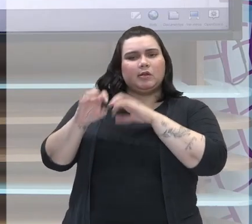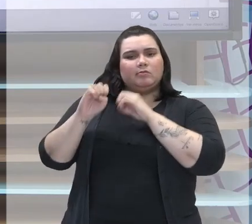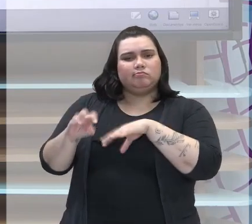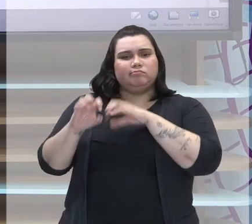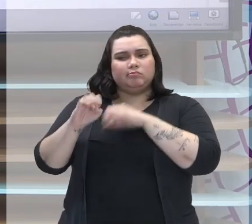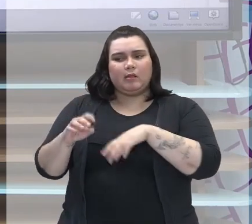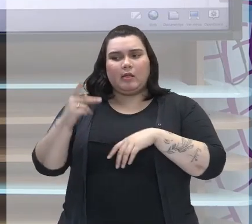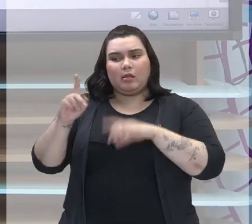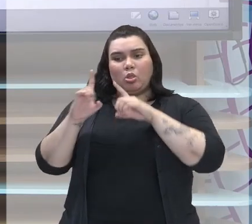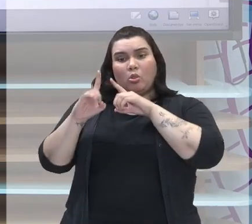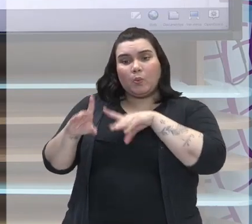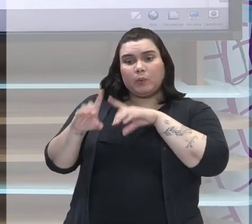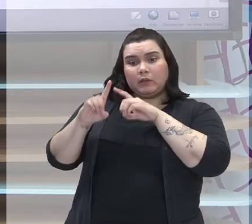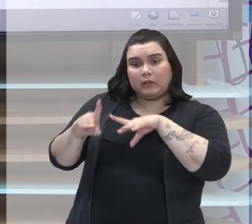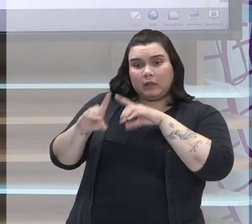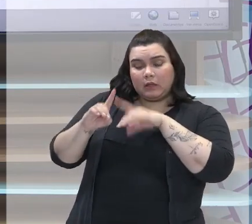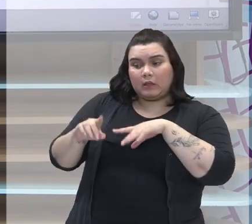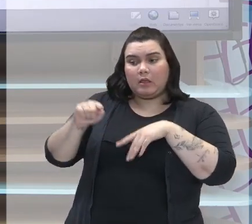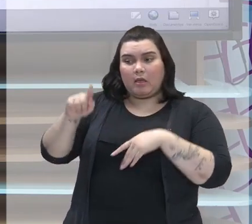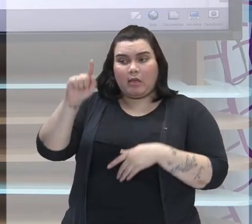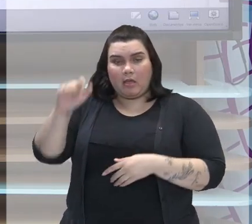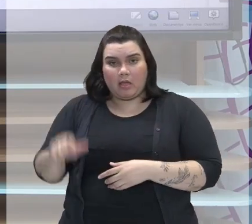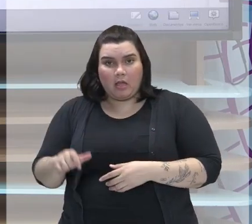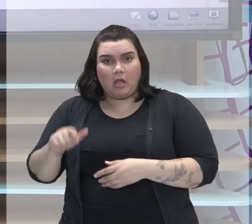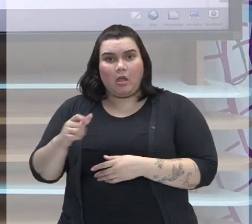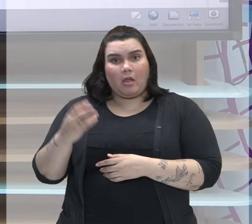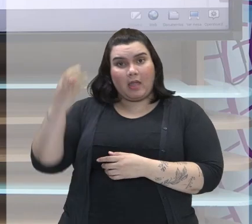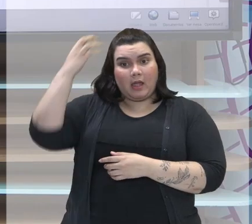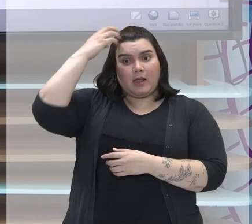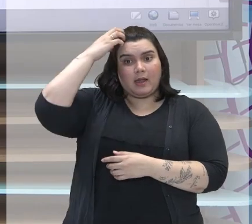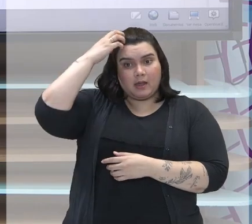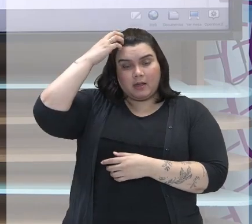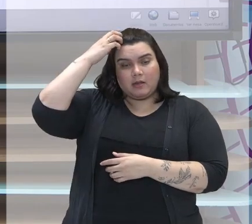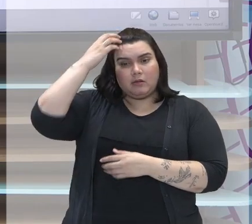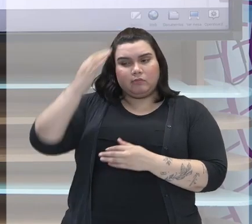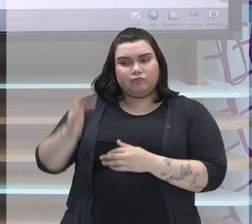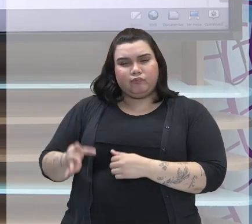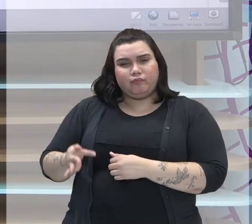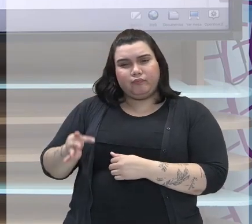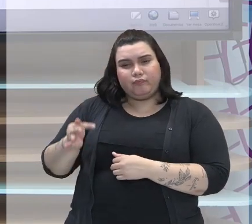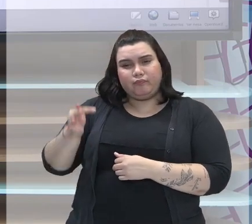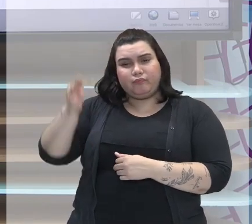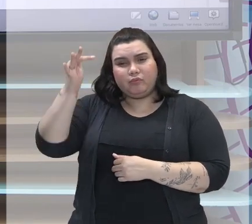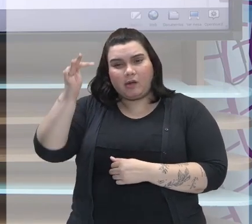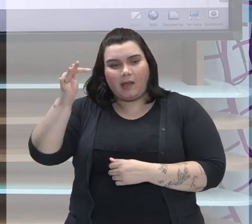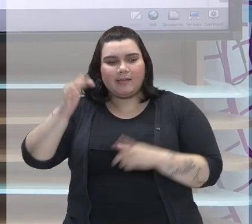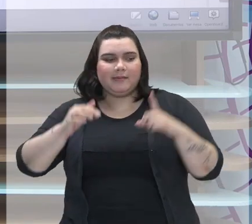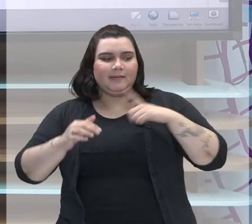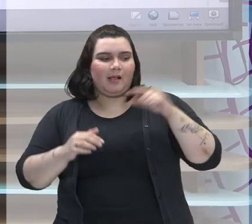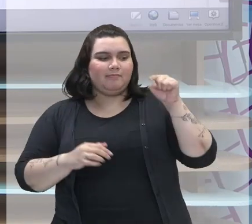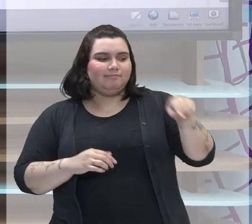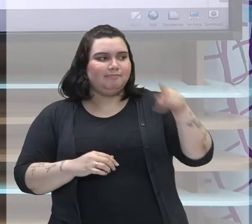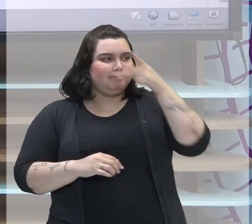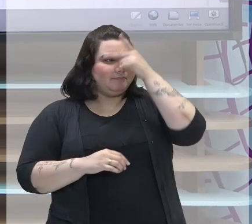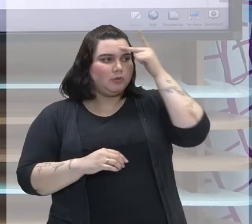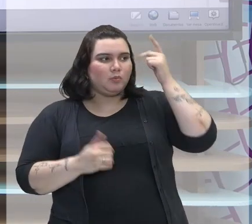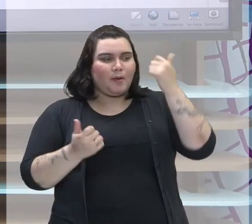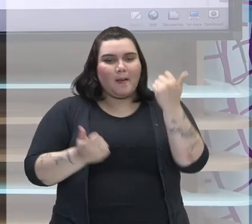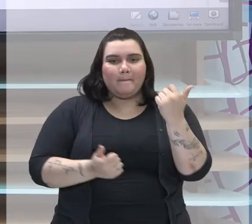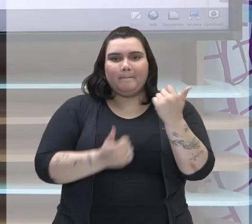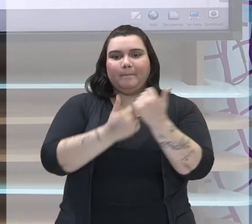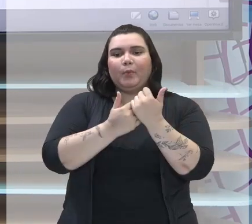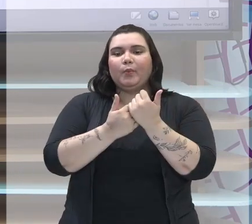e doutrinada a ser um novo imperador, você vai ter essa figura dos regentes,